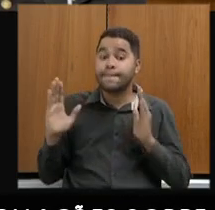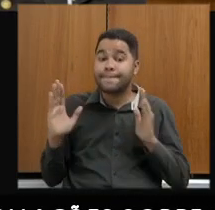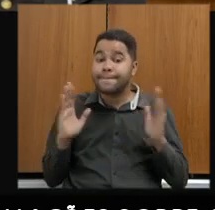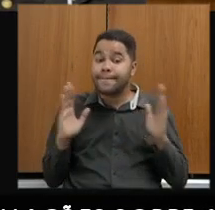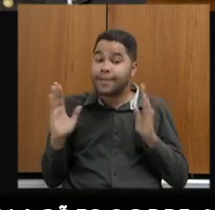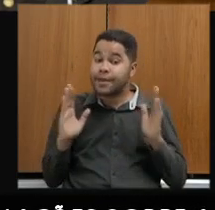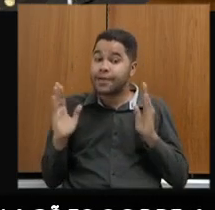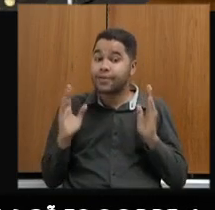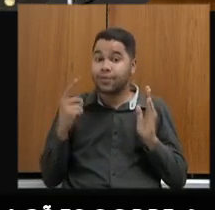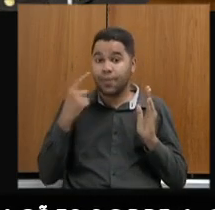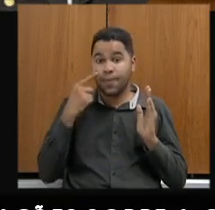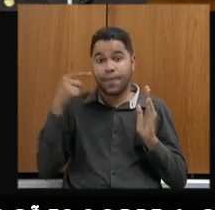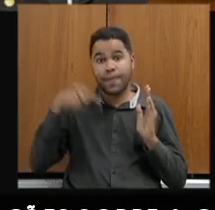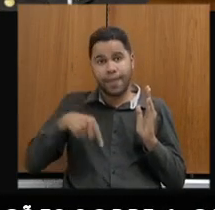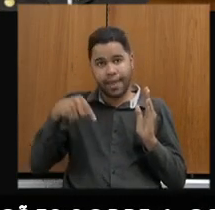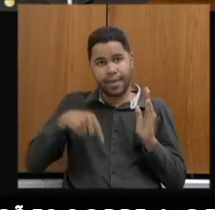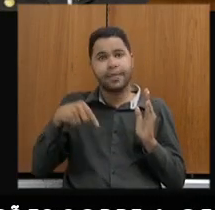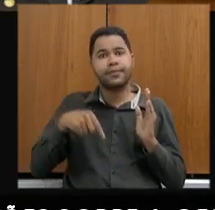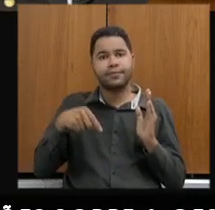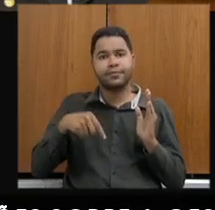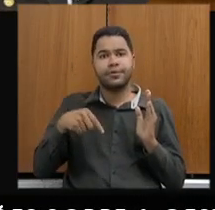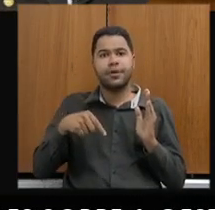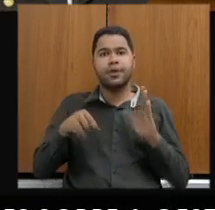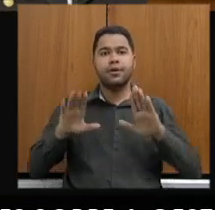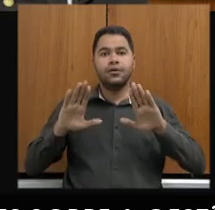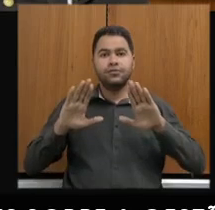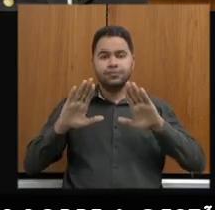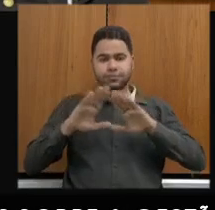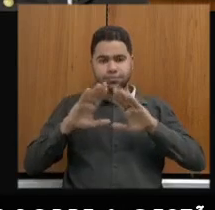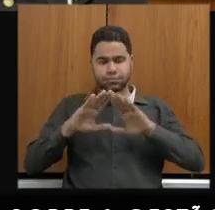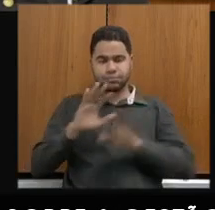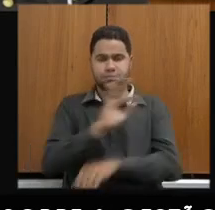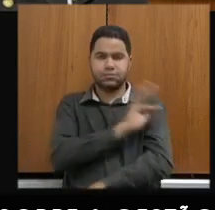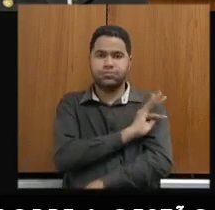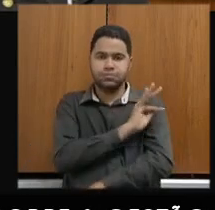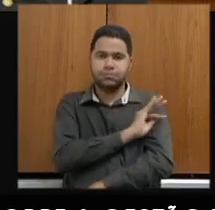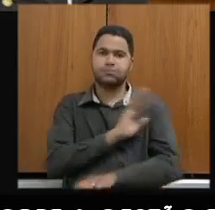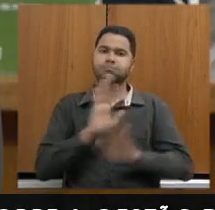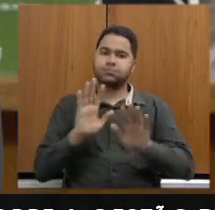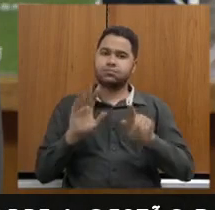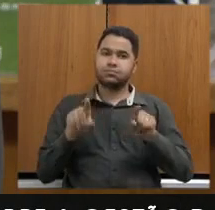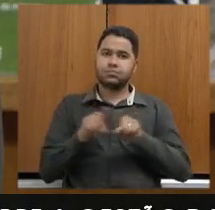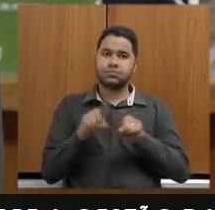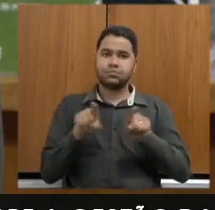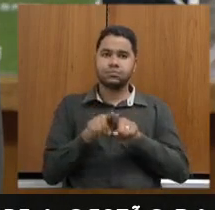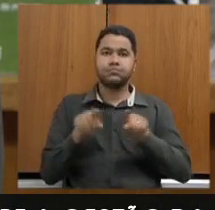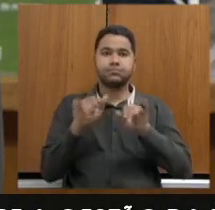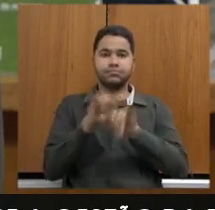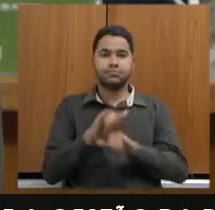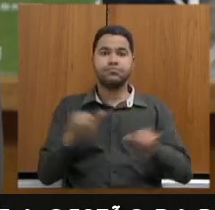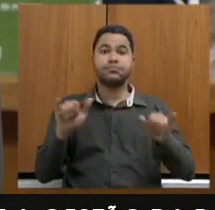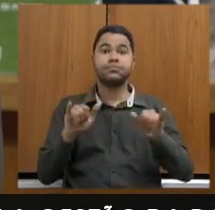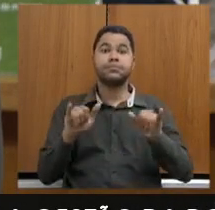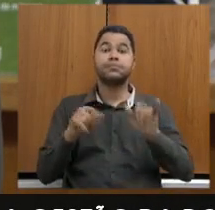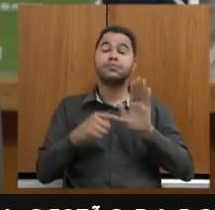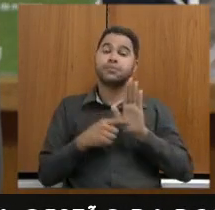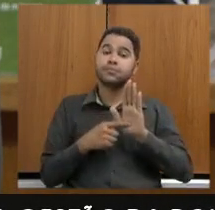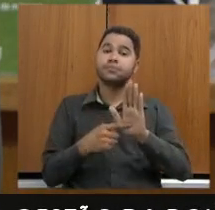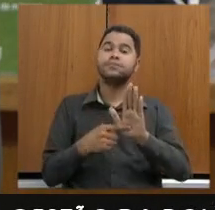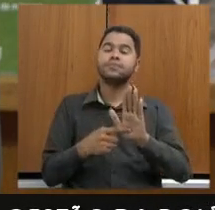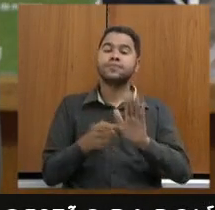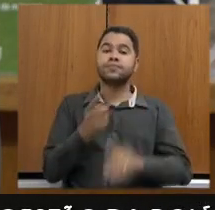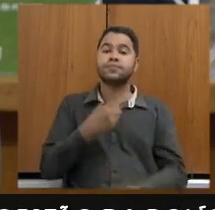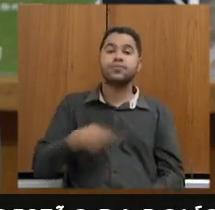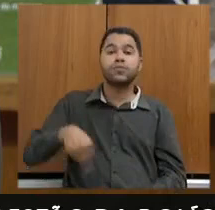período considerado nesta edição do Assembleia fiscaliza mas eu gostaria aqui de ampliar um pouquinho e